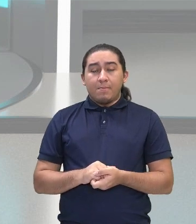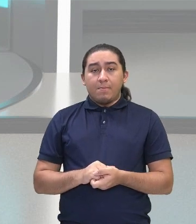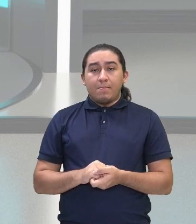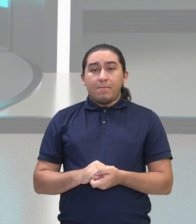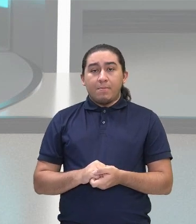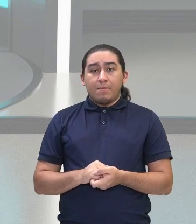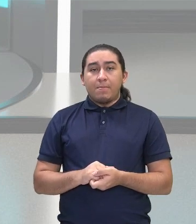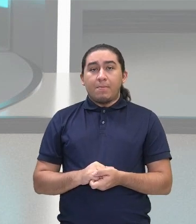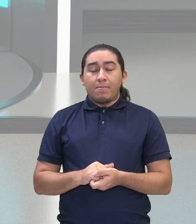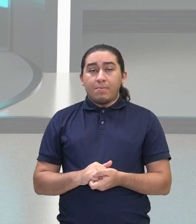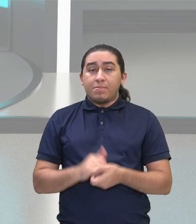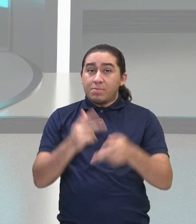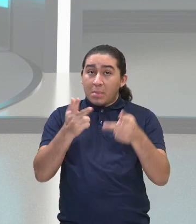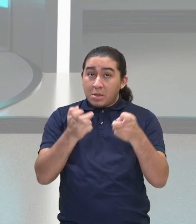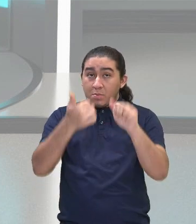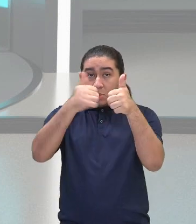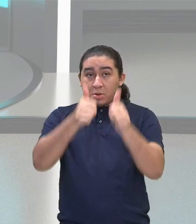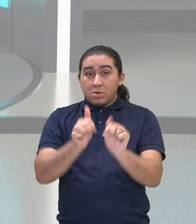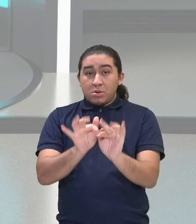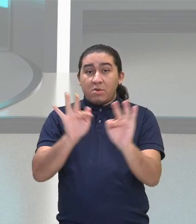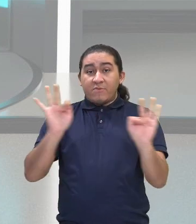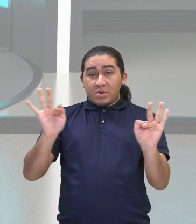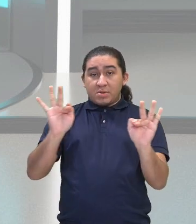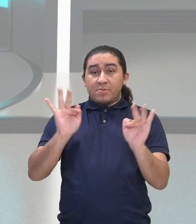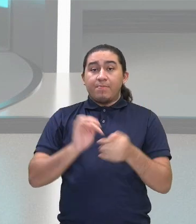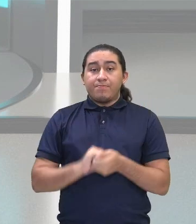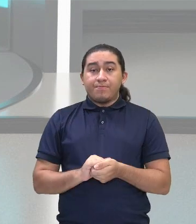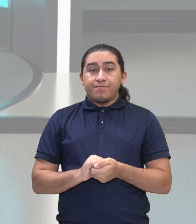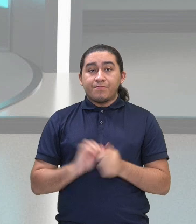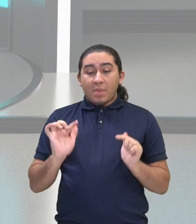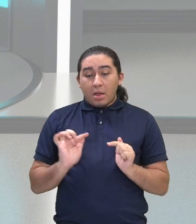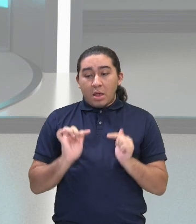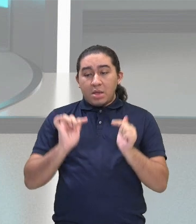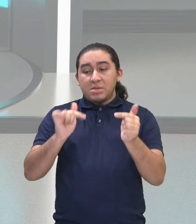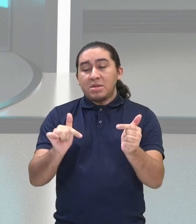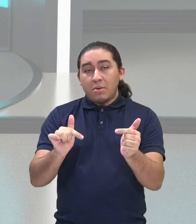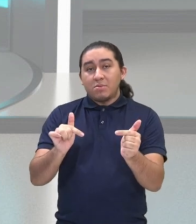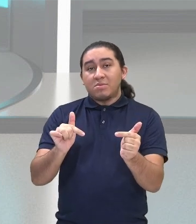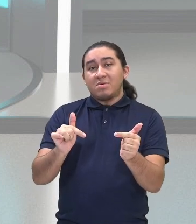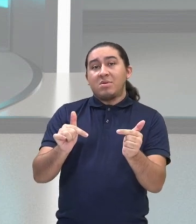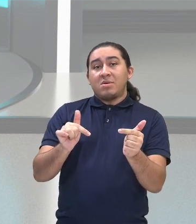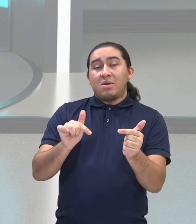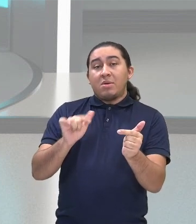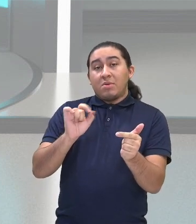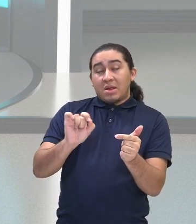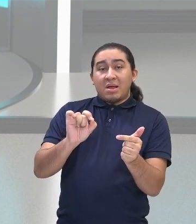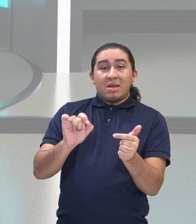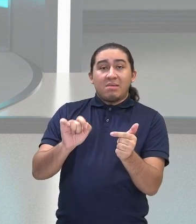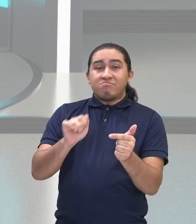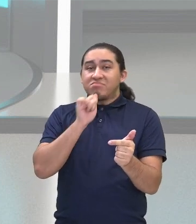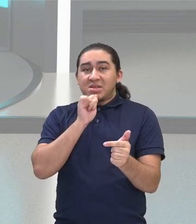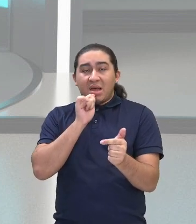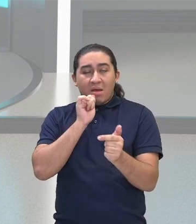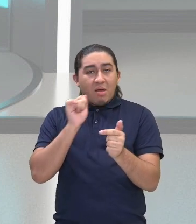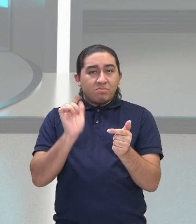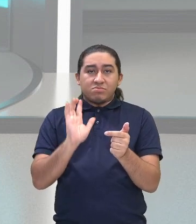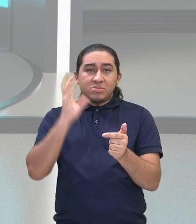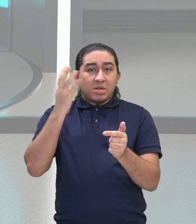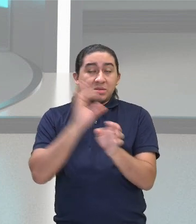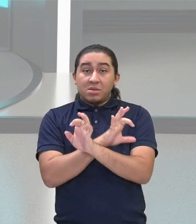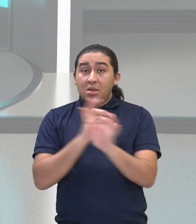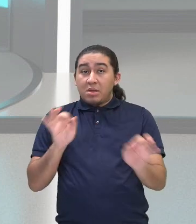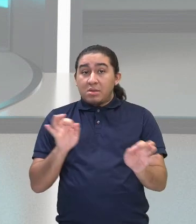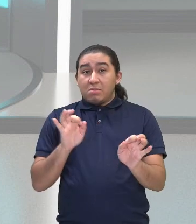você percebe que essa ação, ela não está terminada, não está acabada. Aí